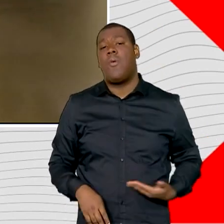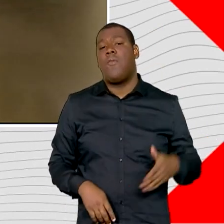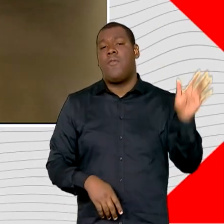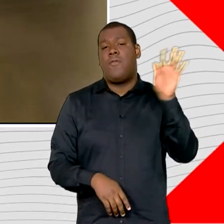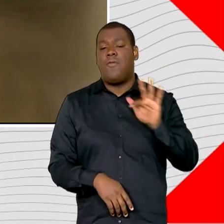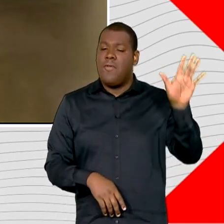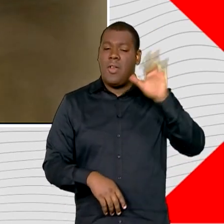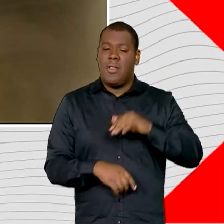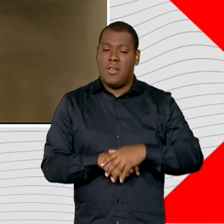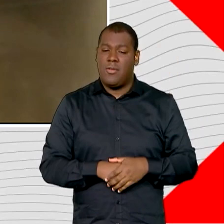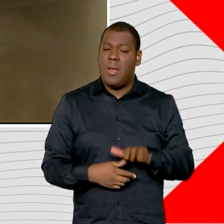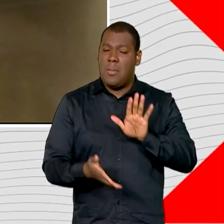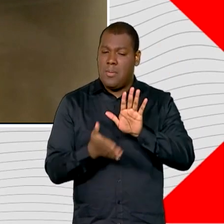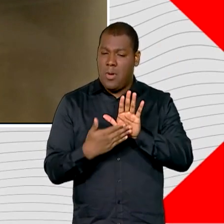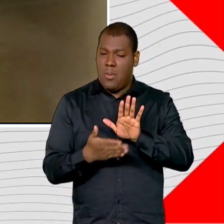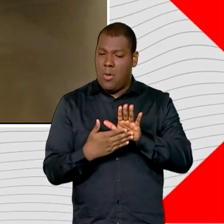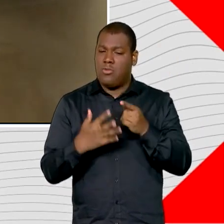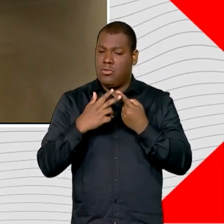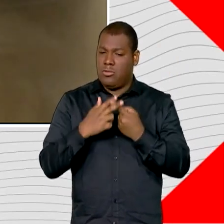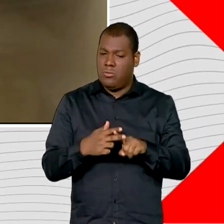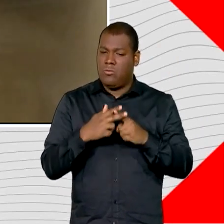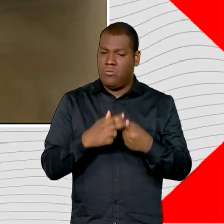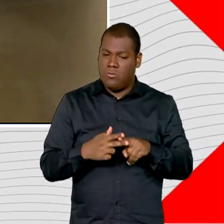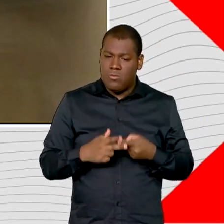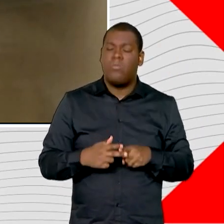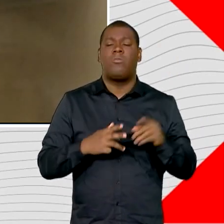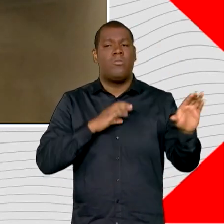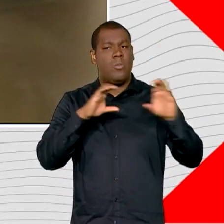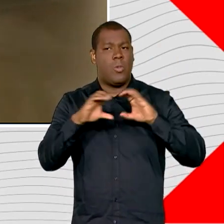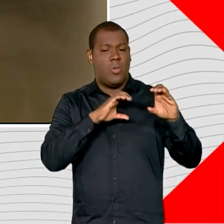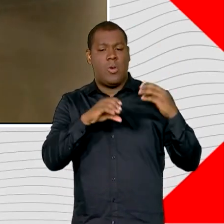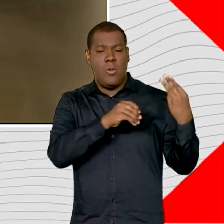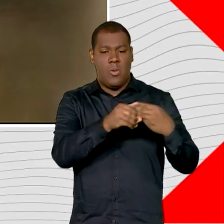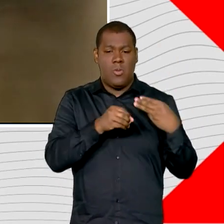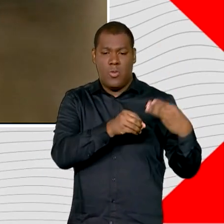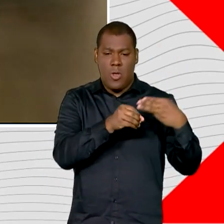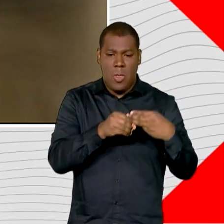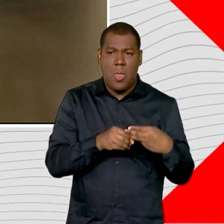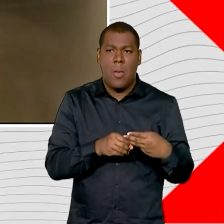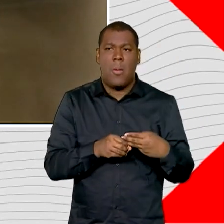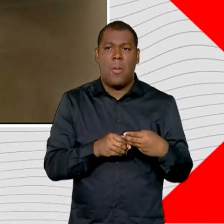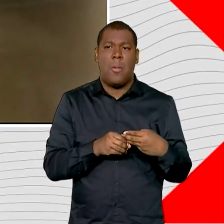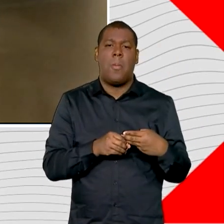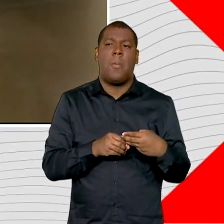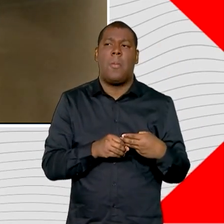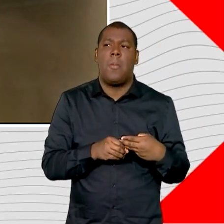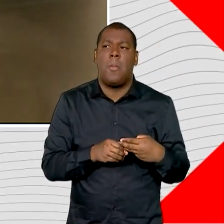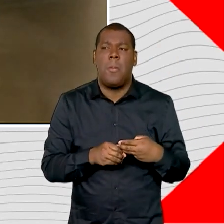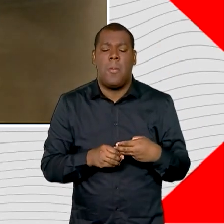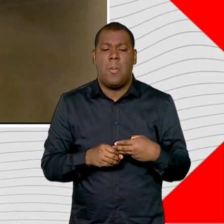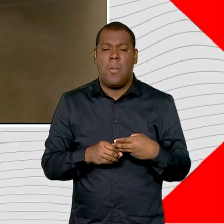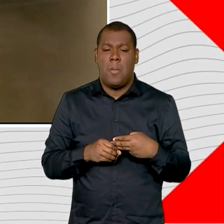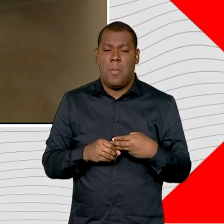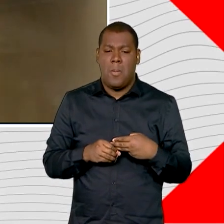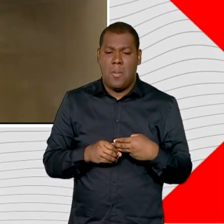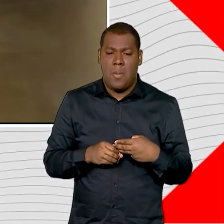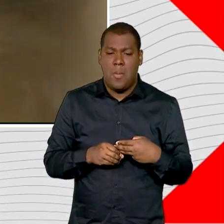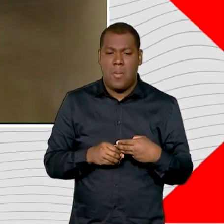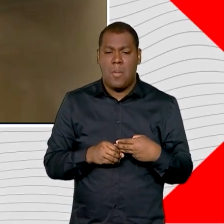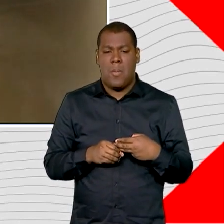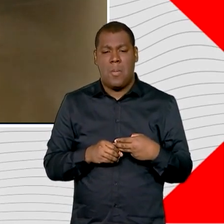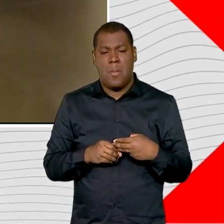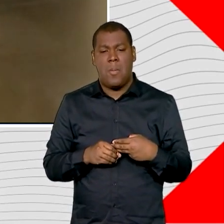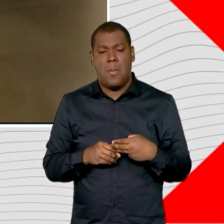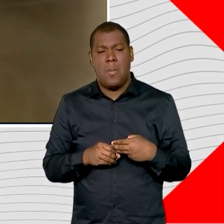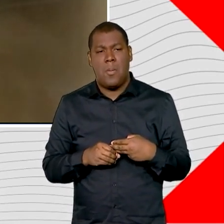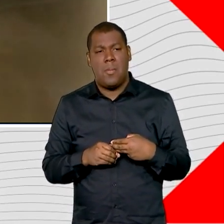reavalia essa proposta, como está o diálogo com os municípios e o estudo para que talvez aconteça alguma mudança,